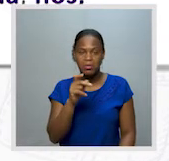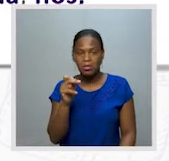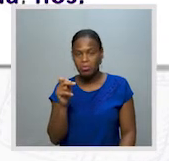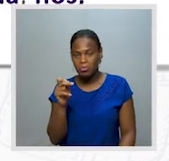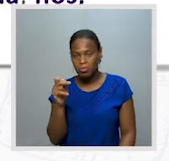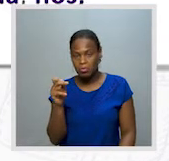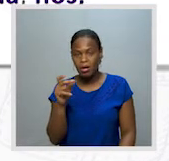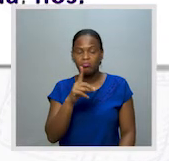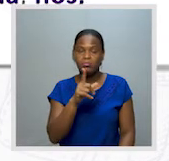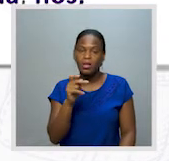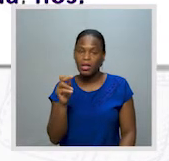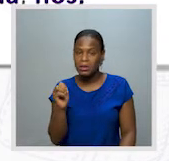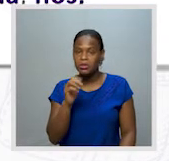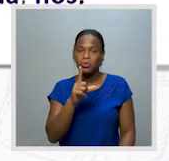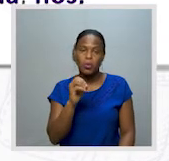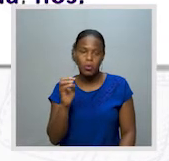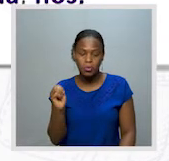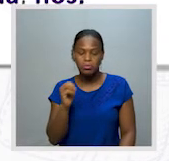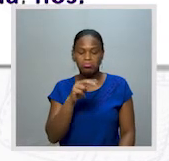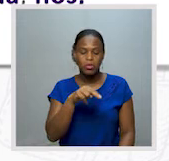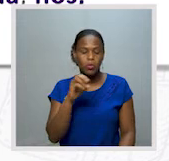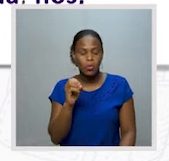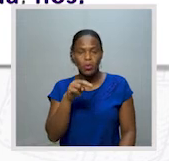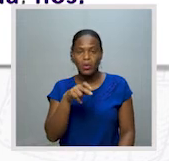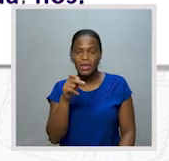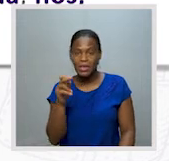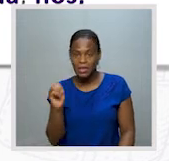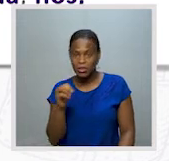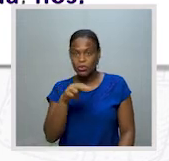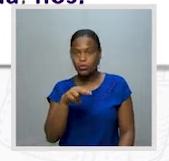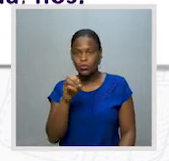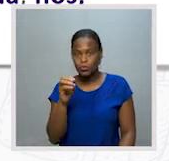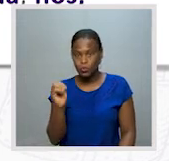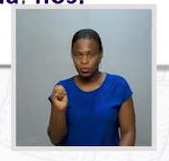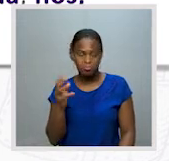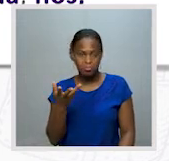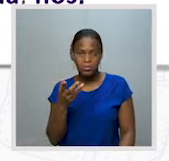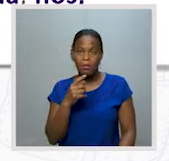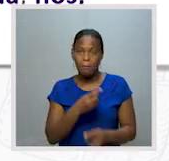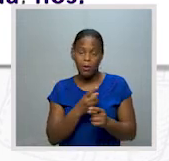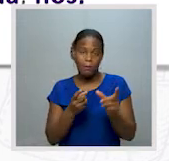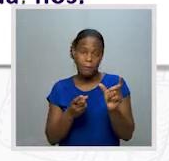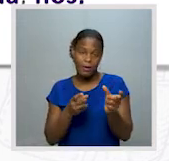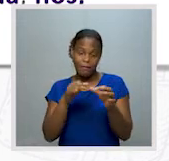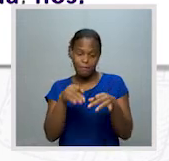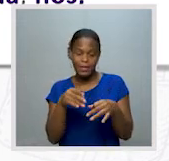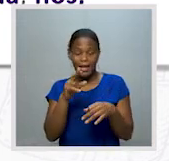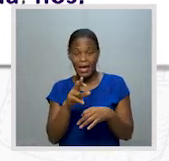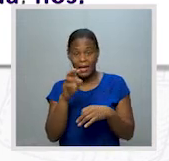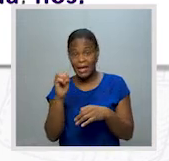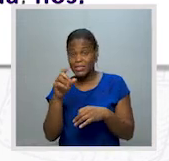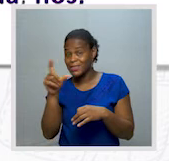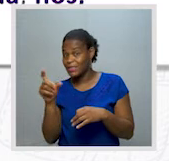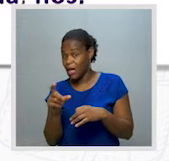na, nos, nas, porque cortam-se as consoantes finais R, S